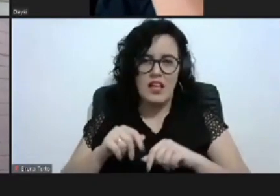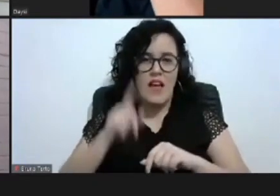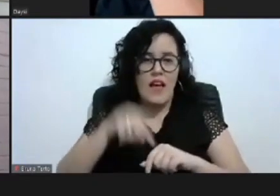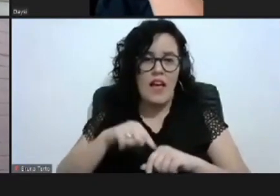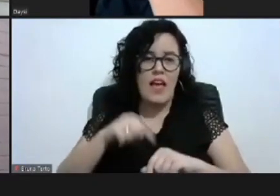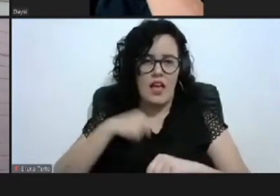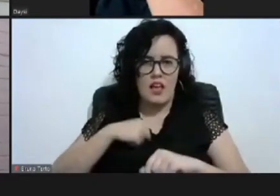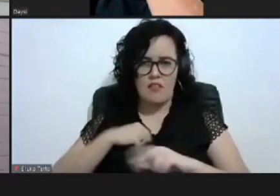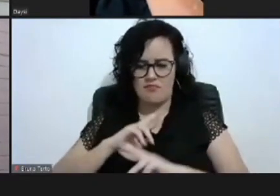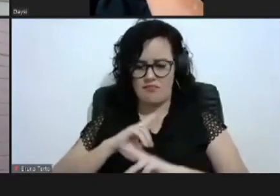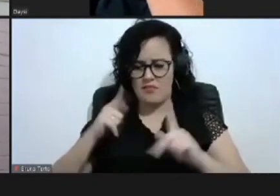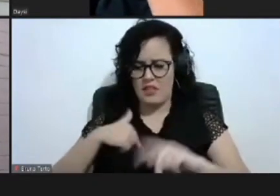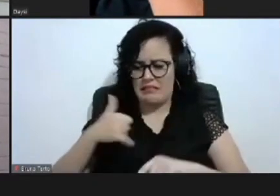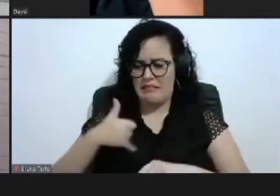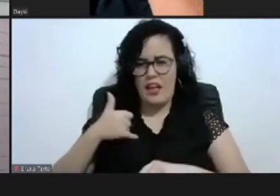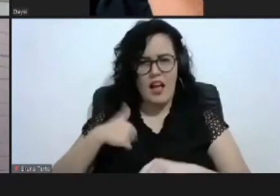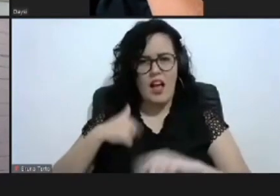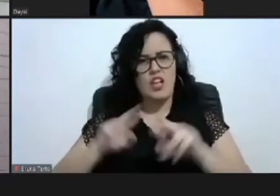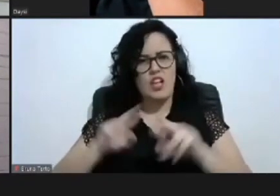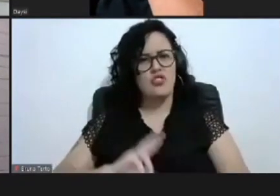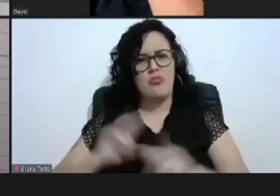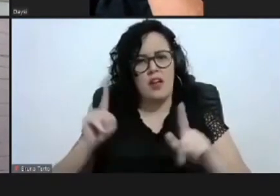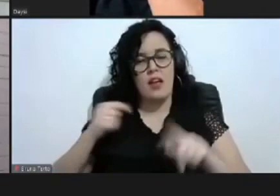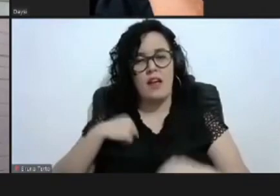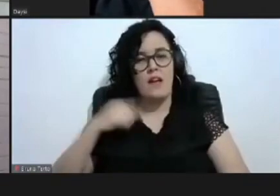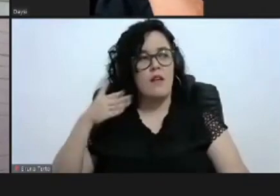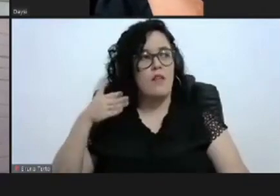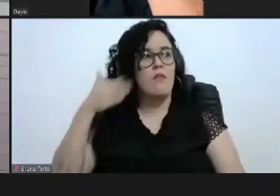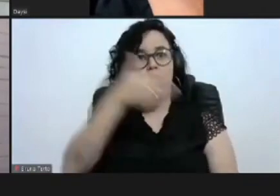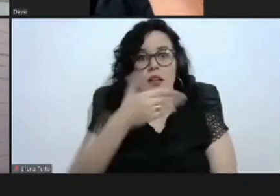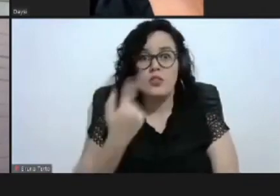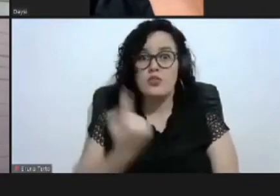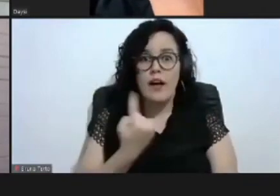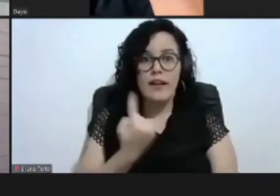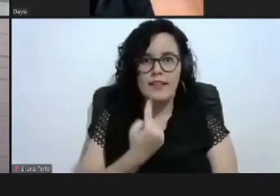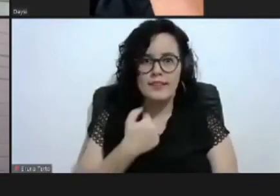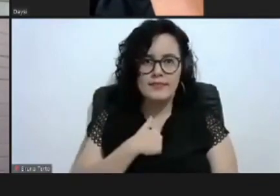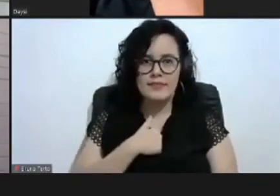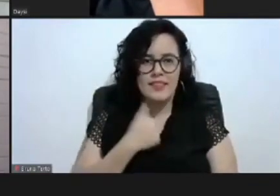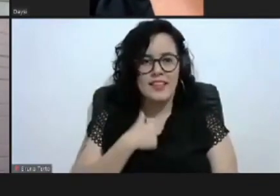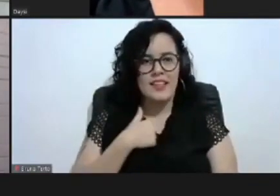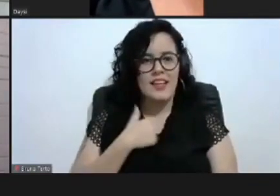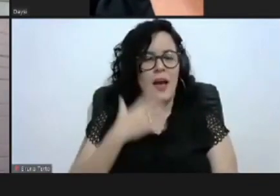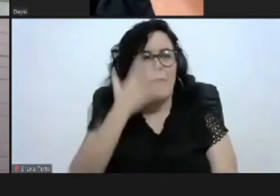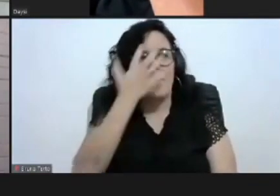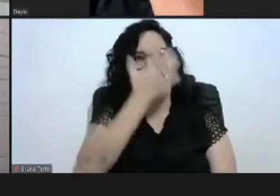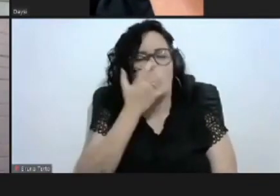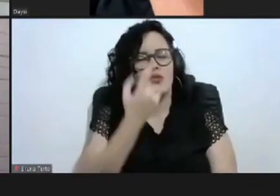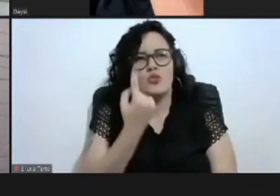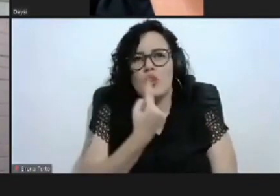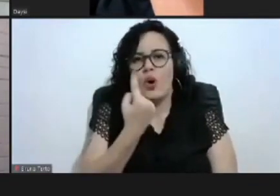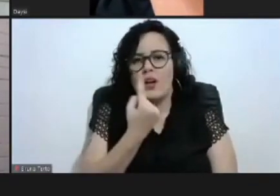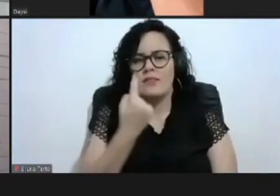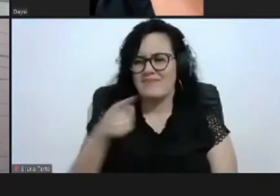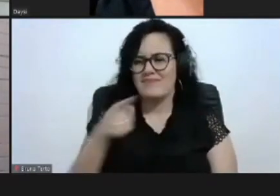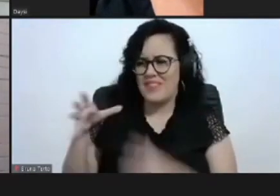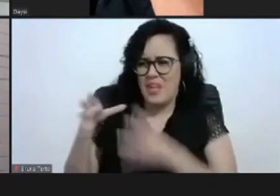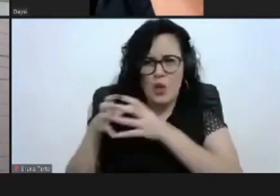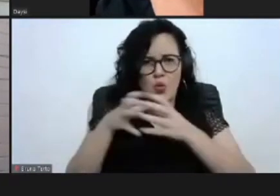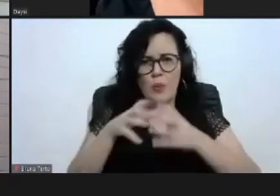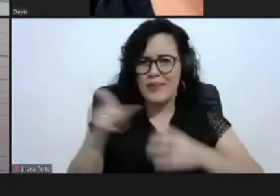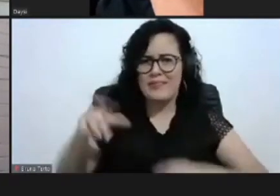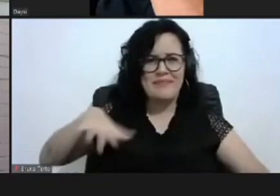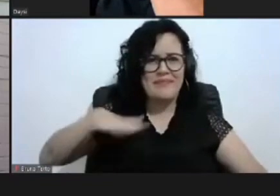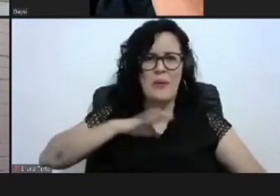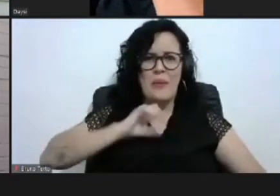idade, da minha turma, eu ia para o ônibus biblioteca sozinha, então era meio que uma paixãozinha muito minha, assim, não era uma coisa partilhada,